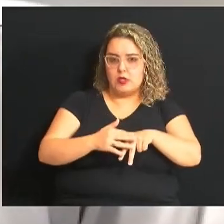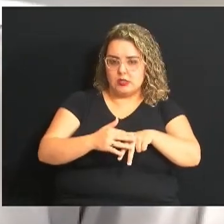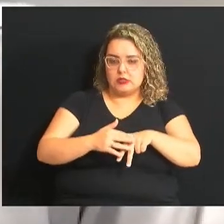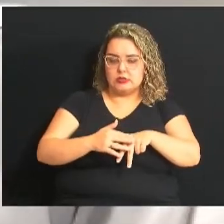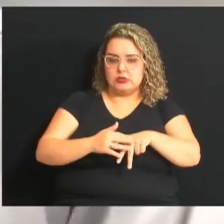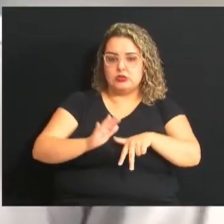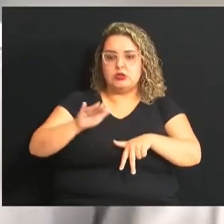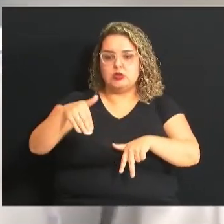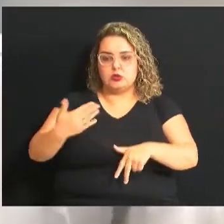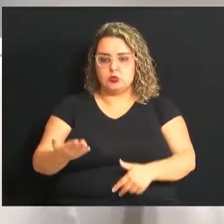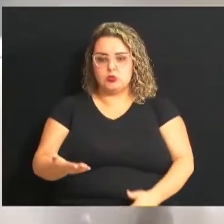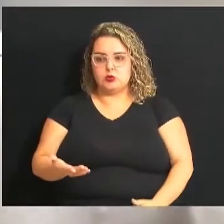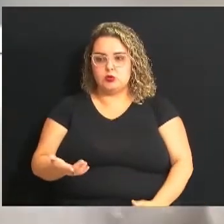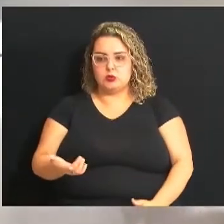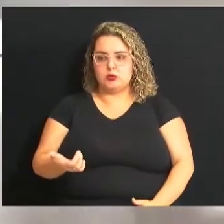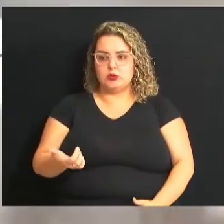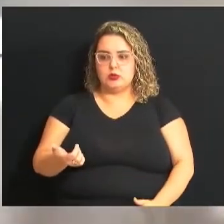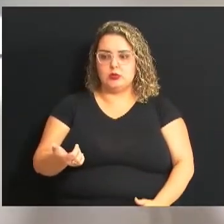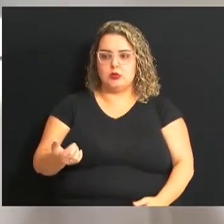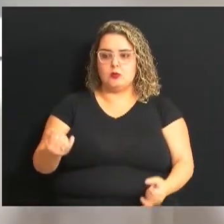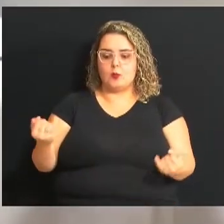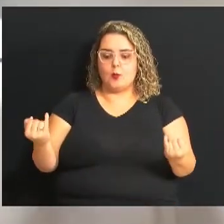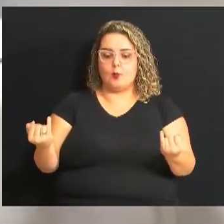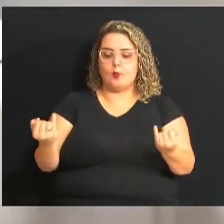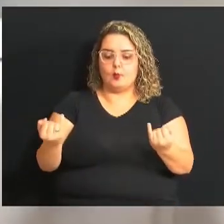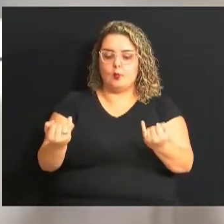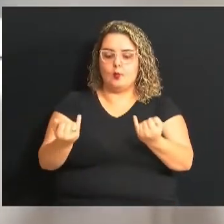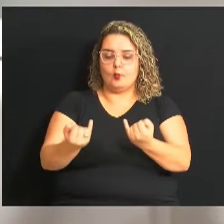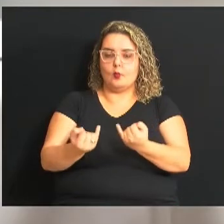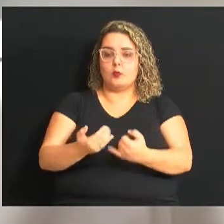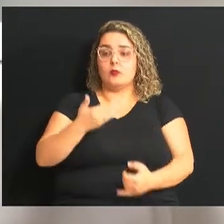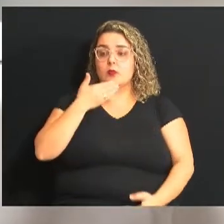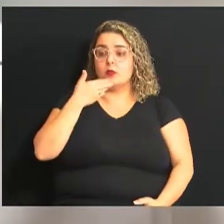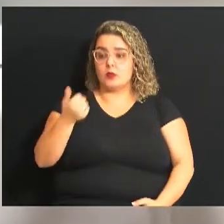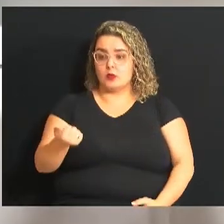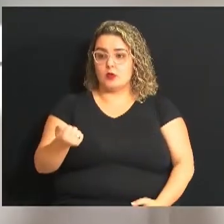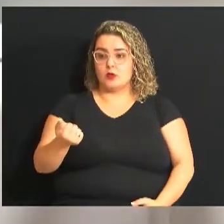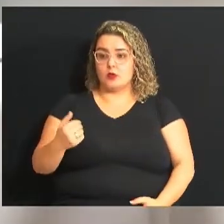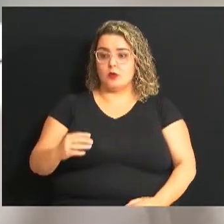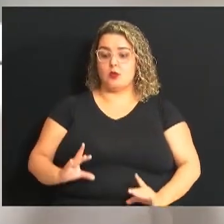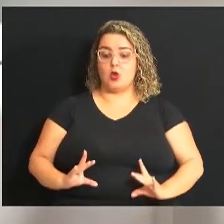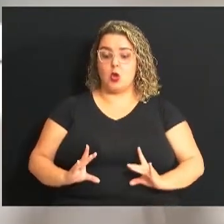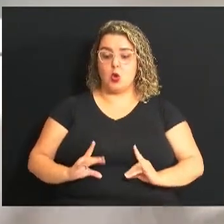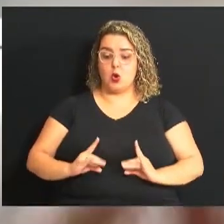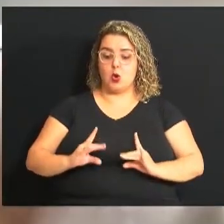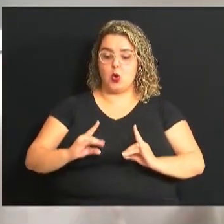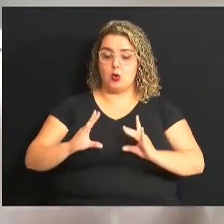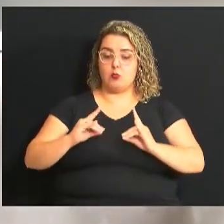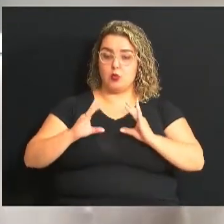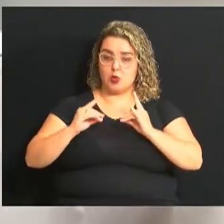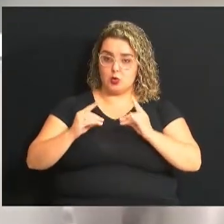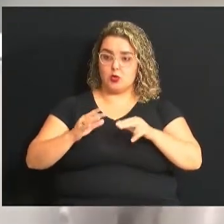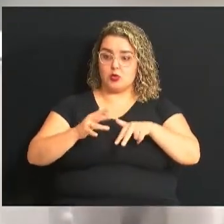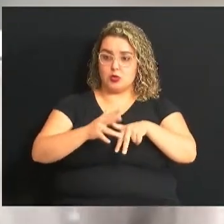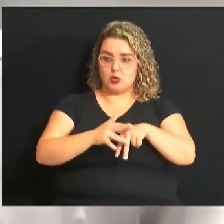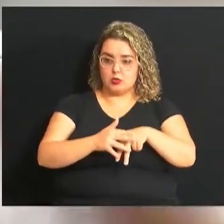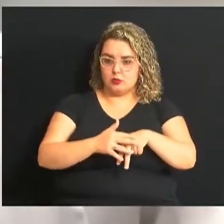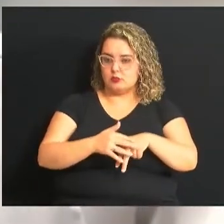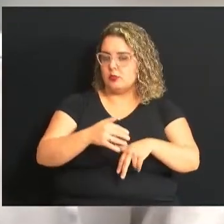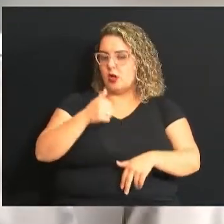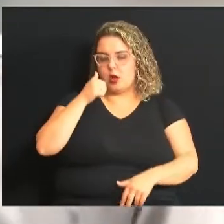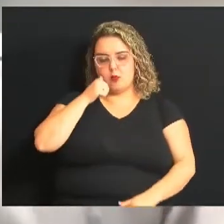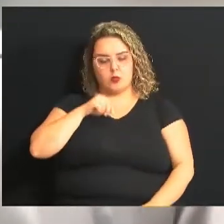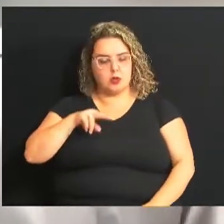você diminui esse excesso de peso, você melhora a parte hormonal do paciente, seja o homem ou seja a